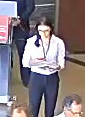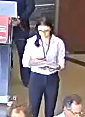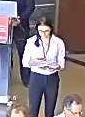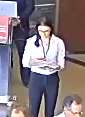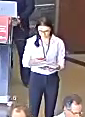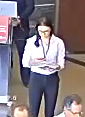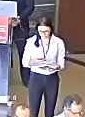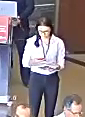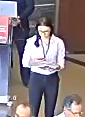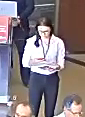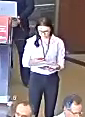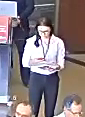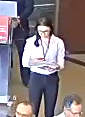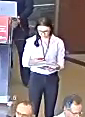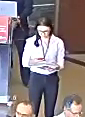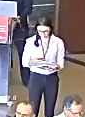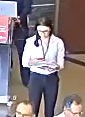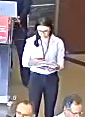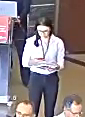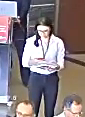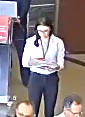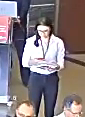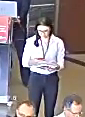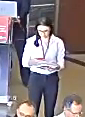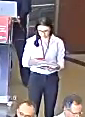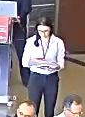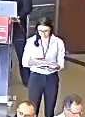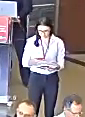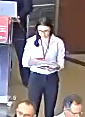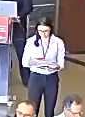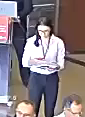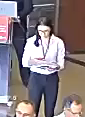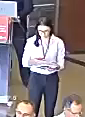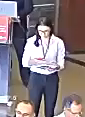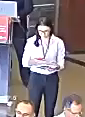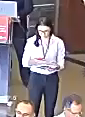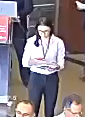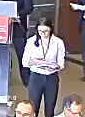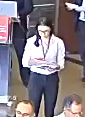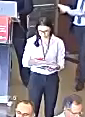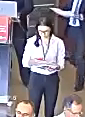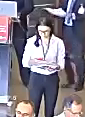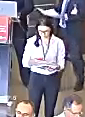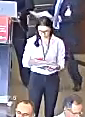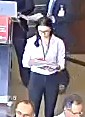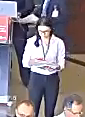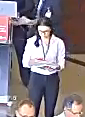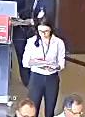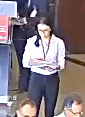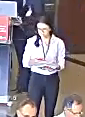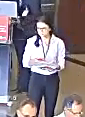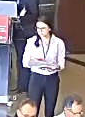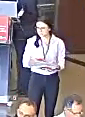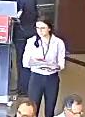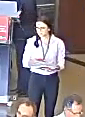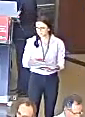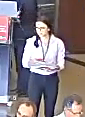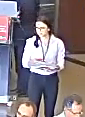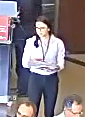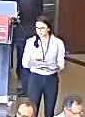É acho que é importante a gente começar essa essa discussão lembrando que em 2015 A então presidente Dilma Roussef ela